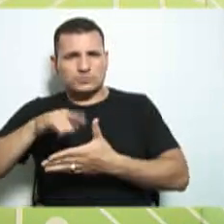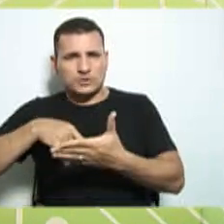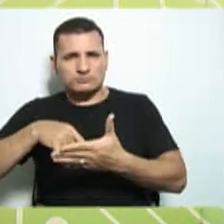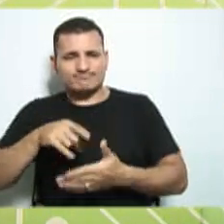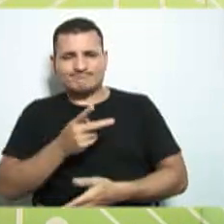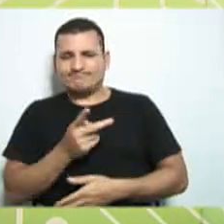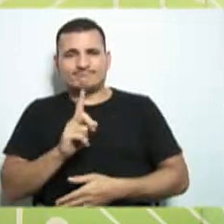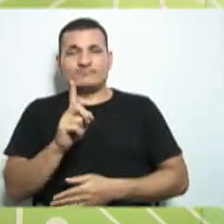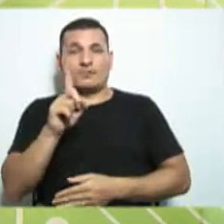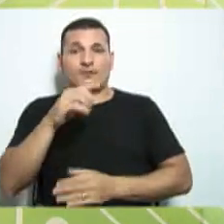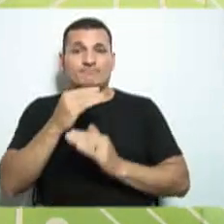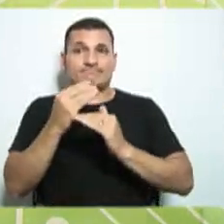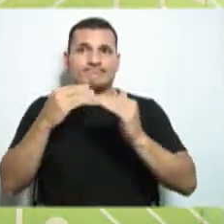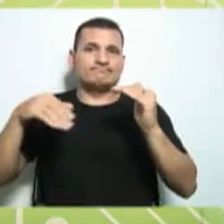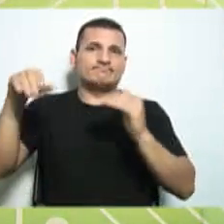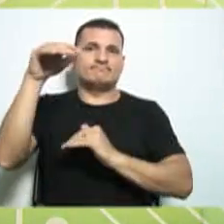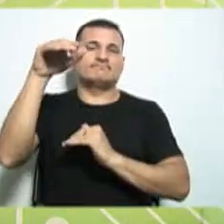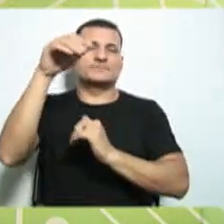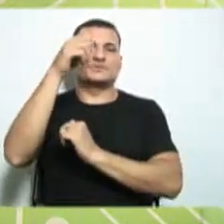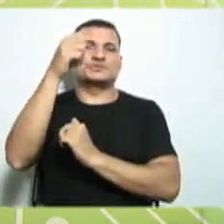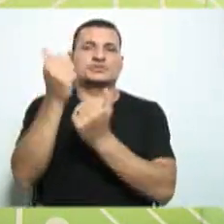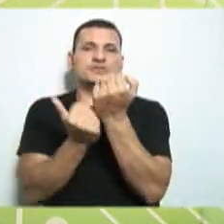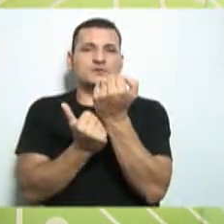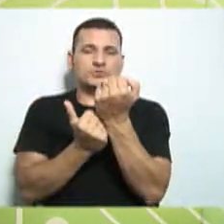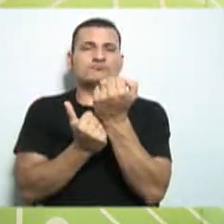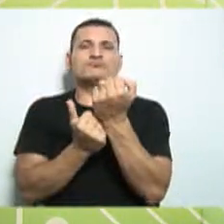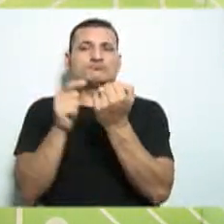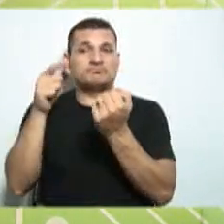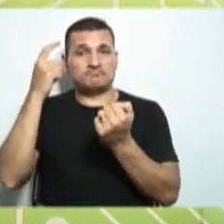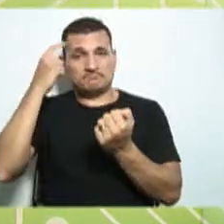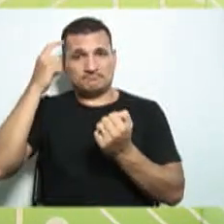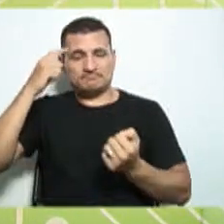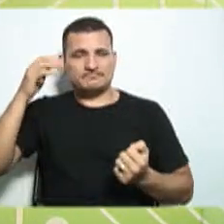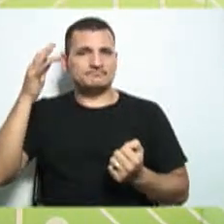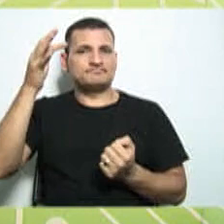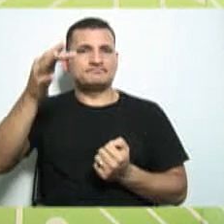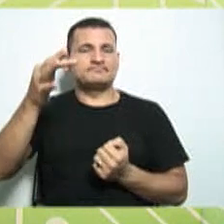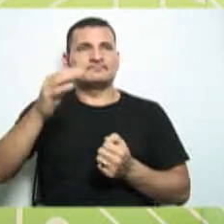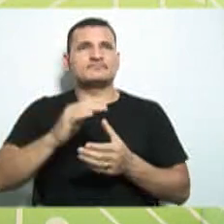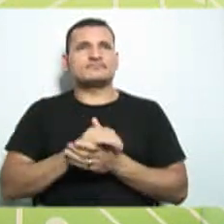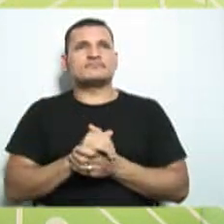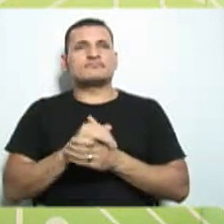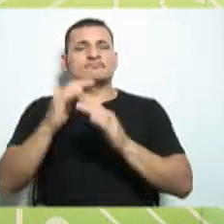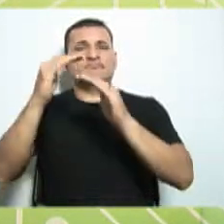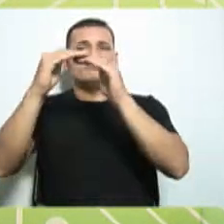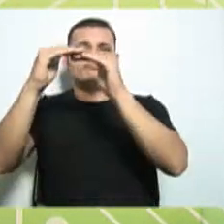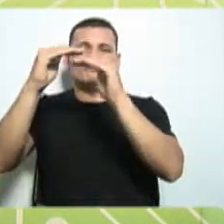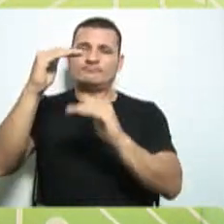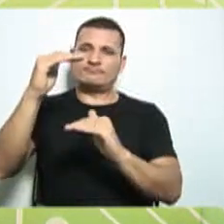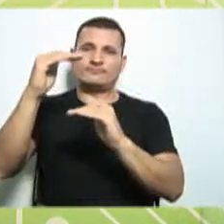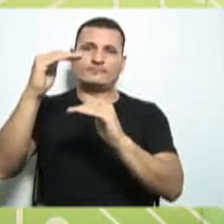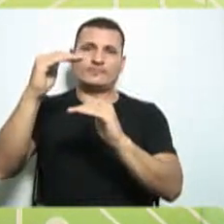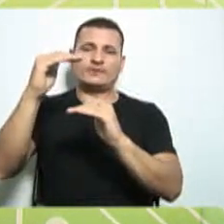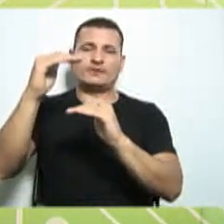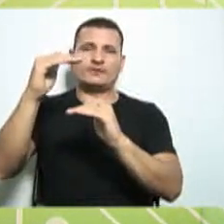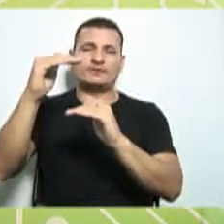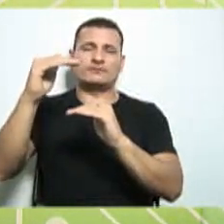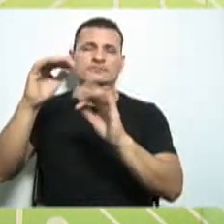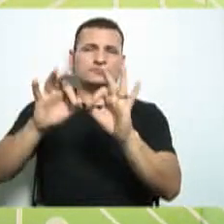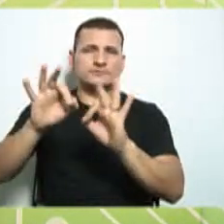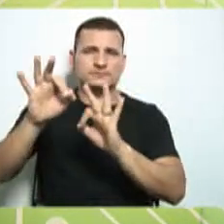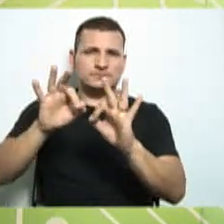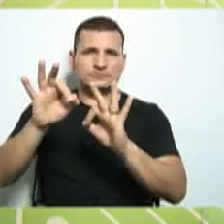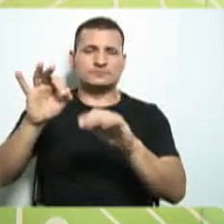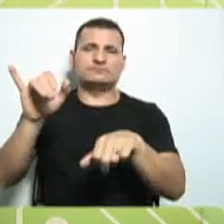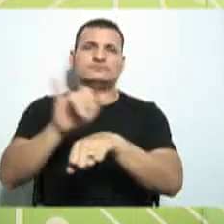a alta direção da organização que pensa no futuro. Tá? E é claro, abaixo dele tem o planejamento estratégico,